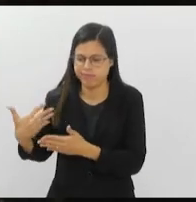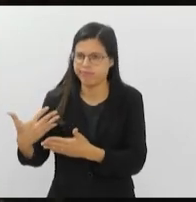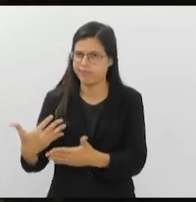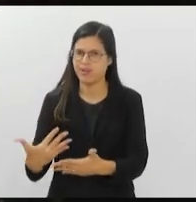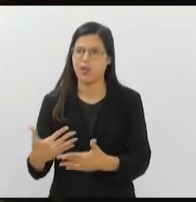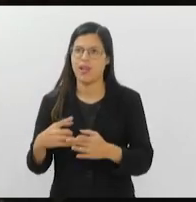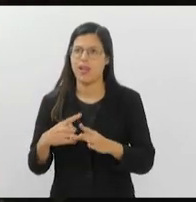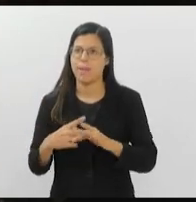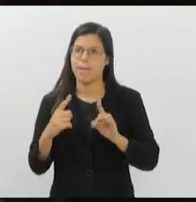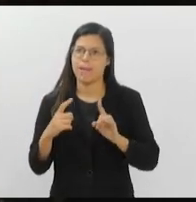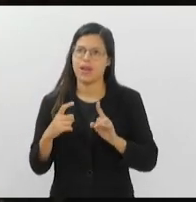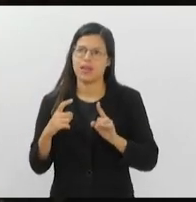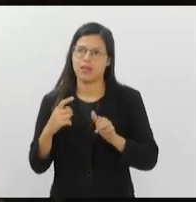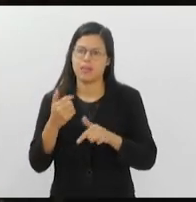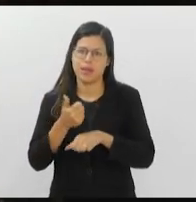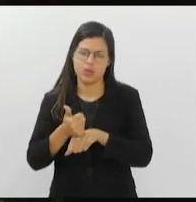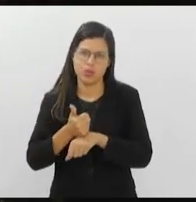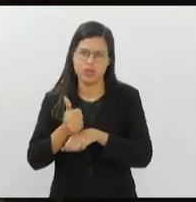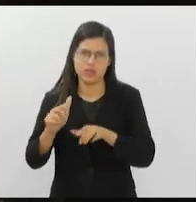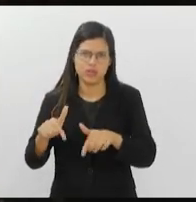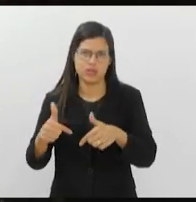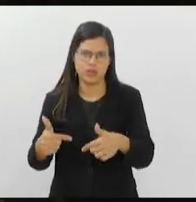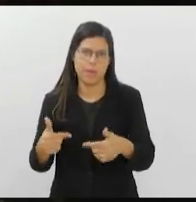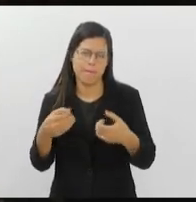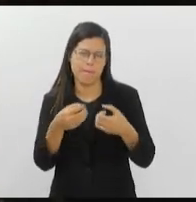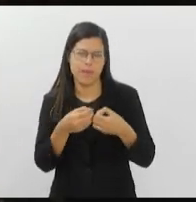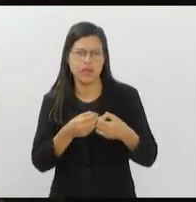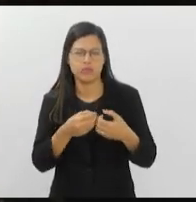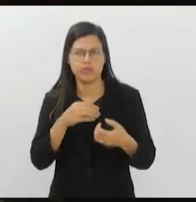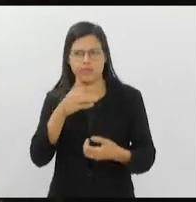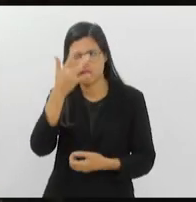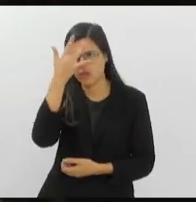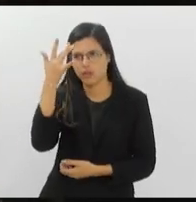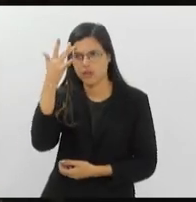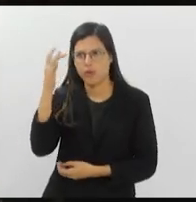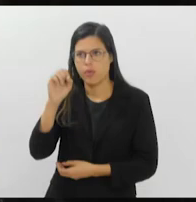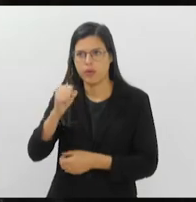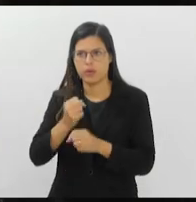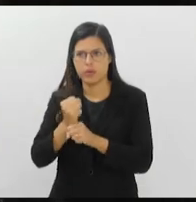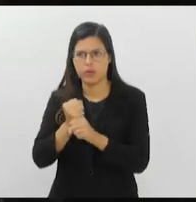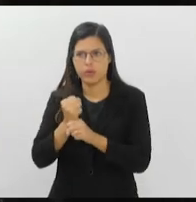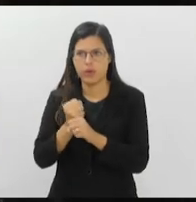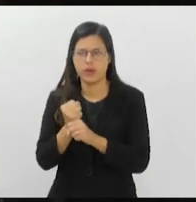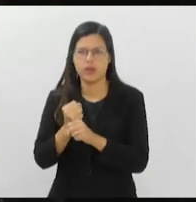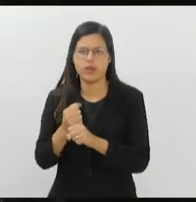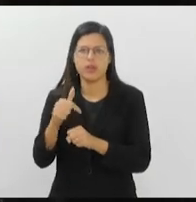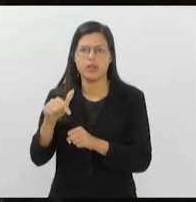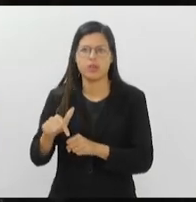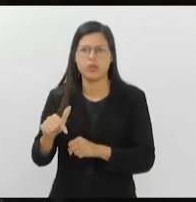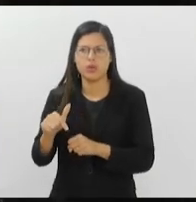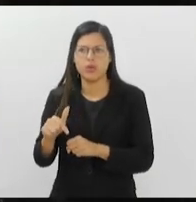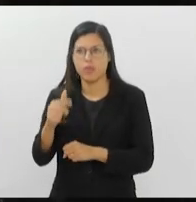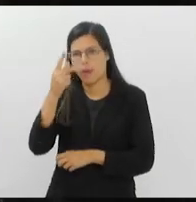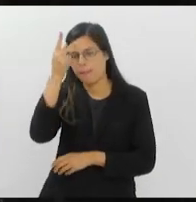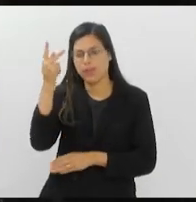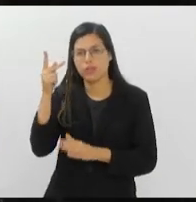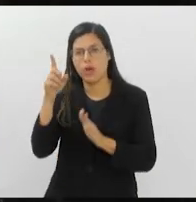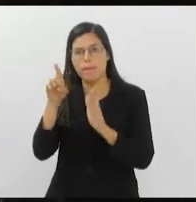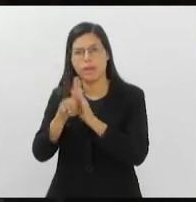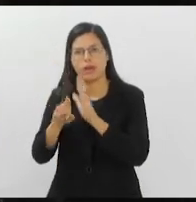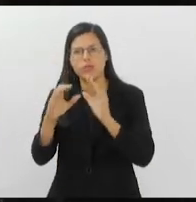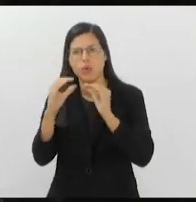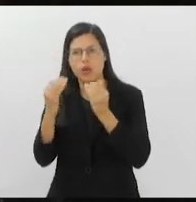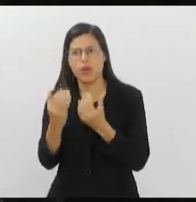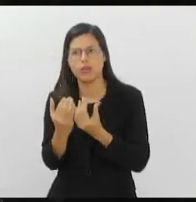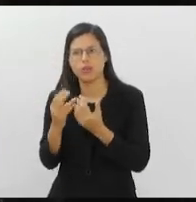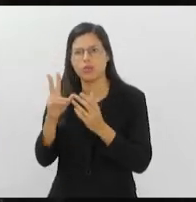para próximo da saúde mental. Há 8 anos, um residente de medicina de família num congresso me perguntou sobre a cannabis